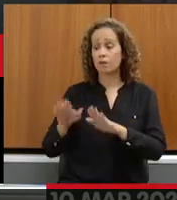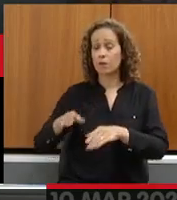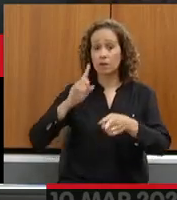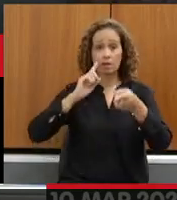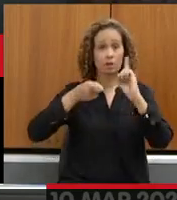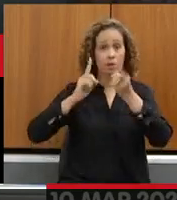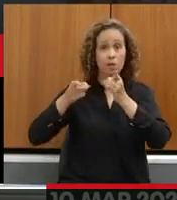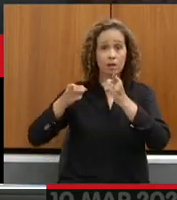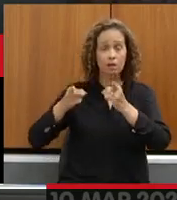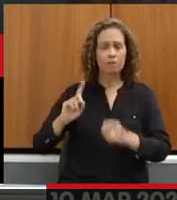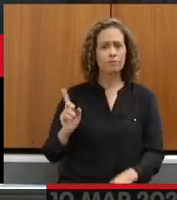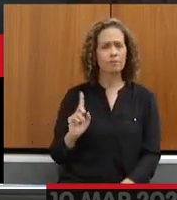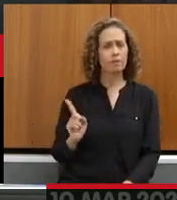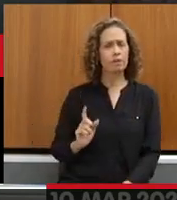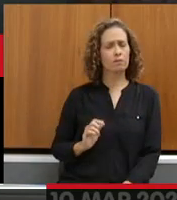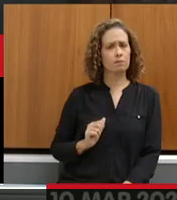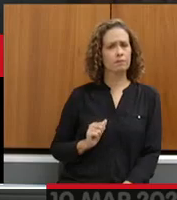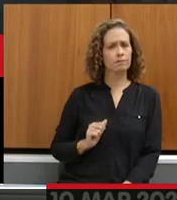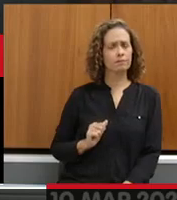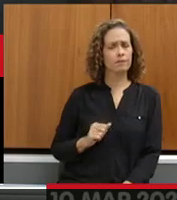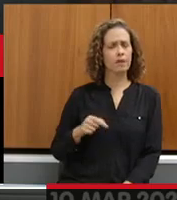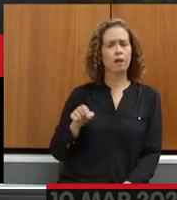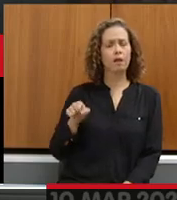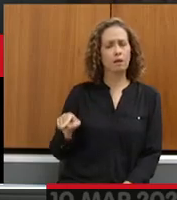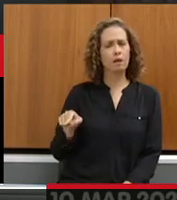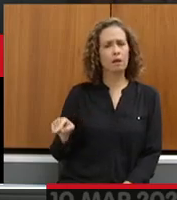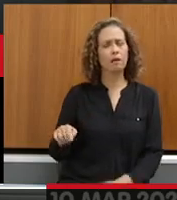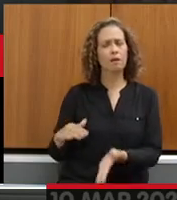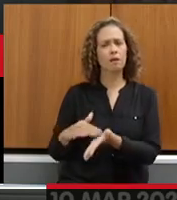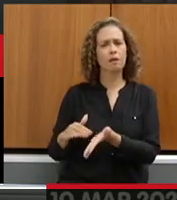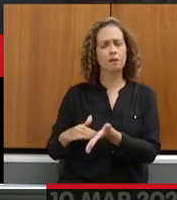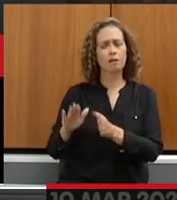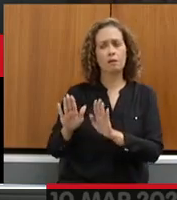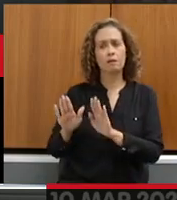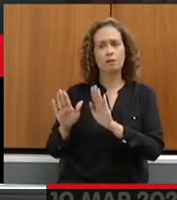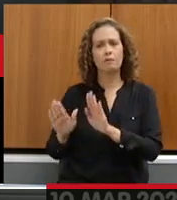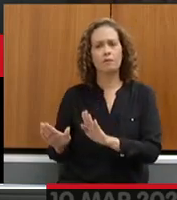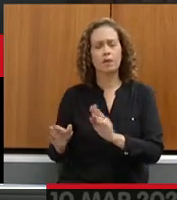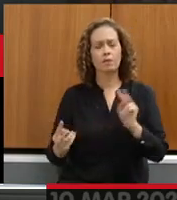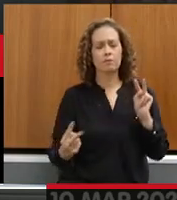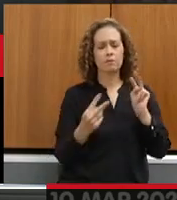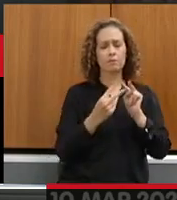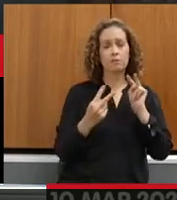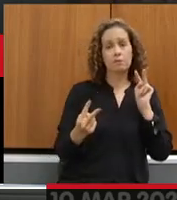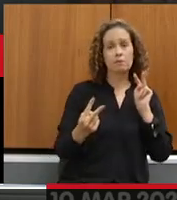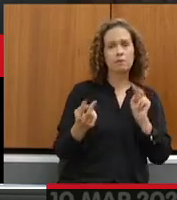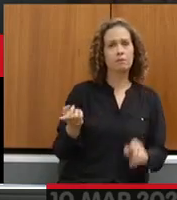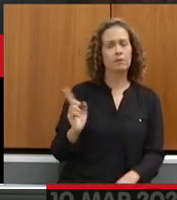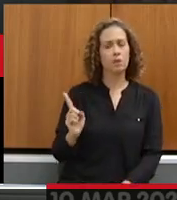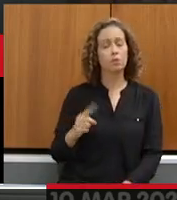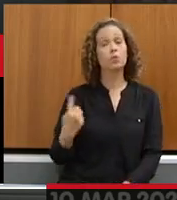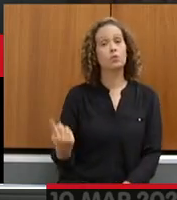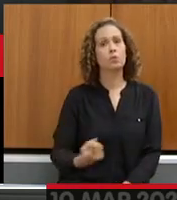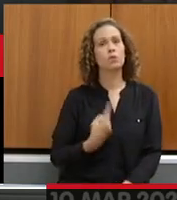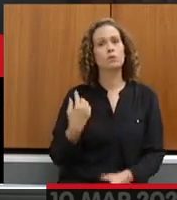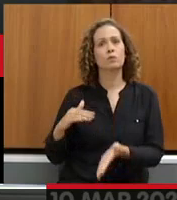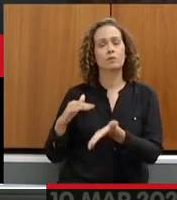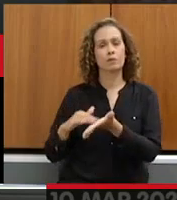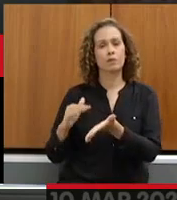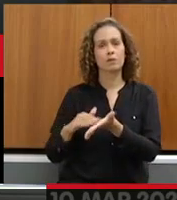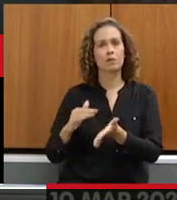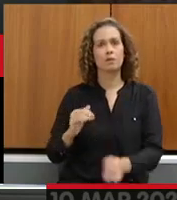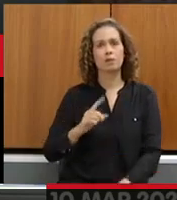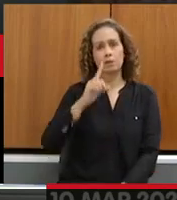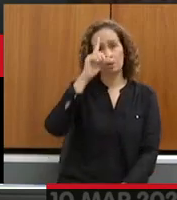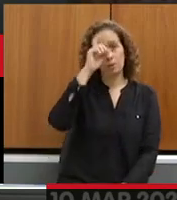Lourdes ele não fica tona remotamente não nosso secretário e vai para dentro